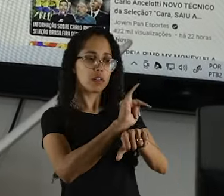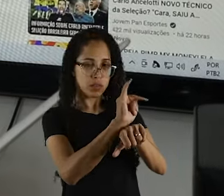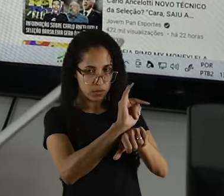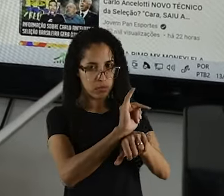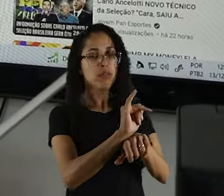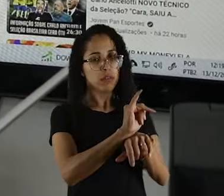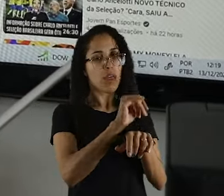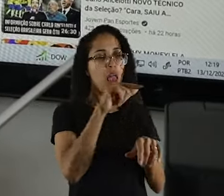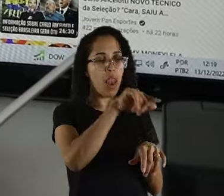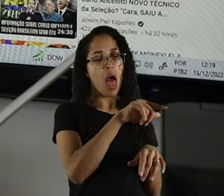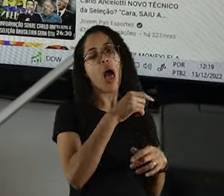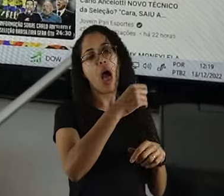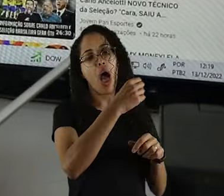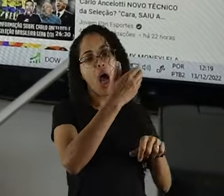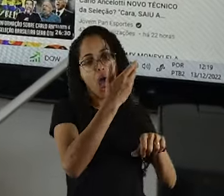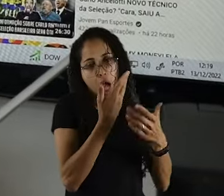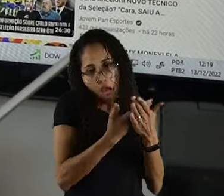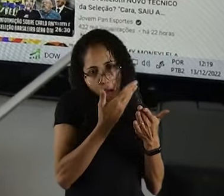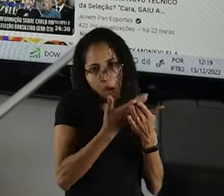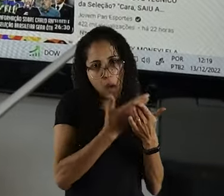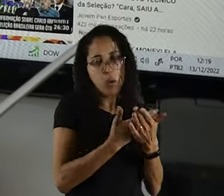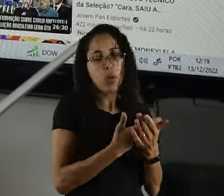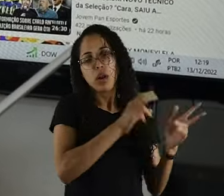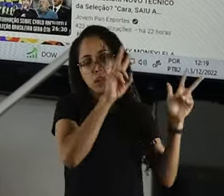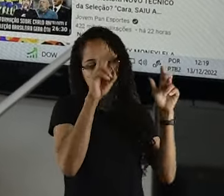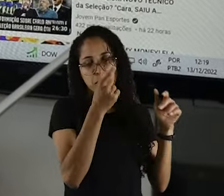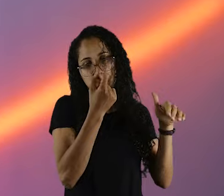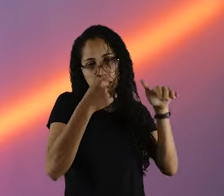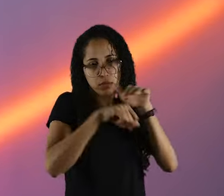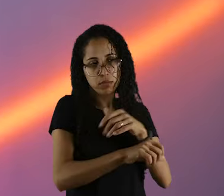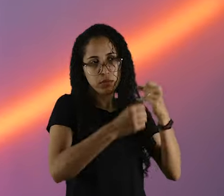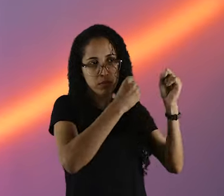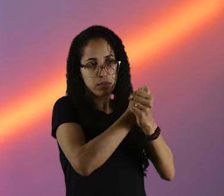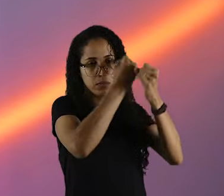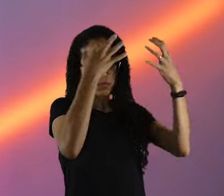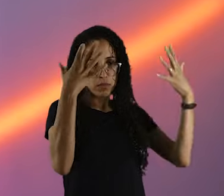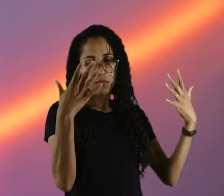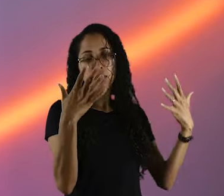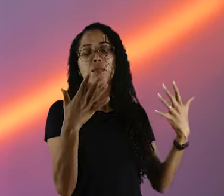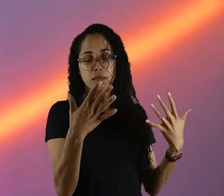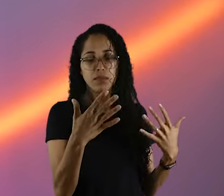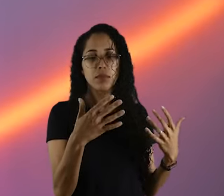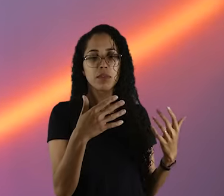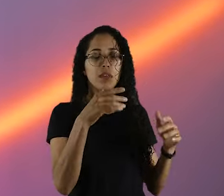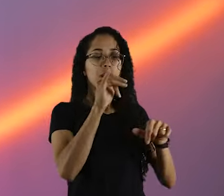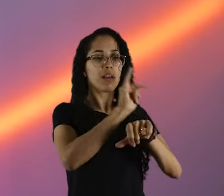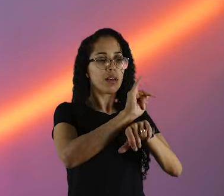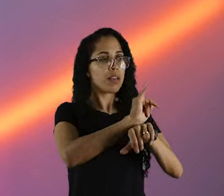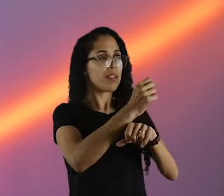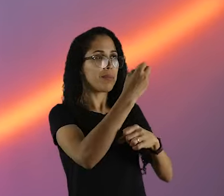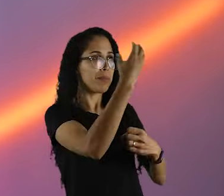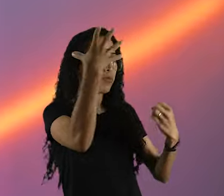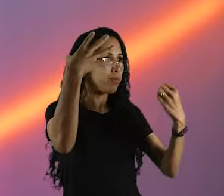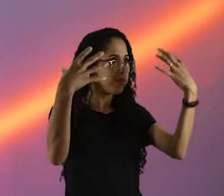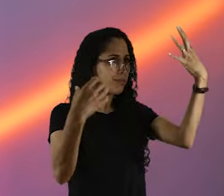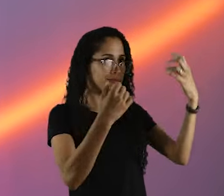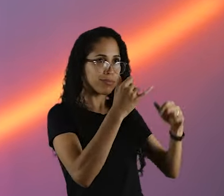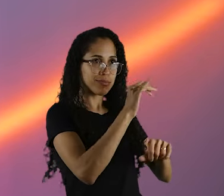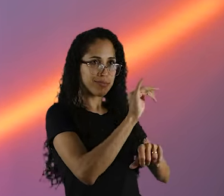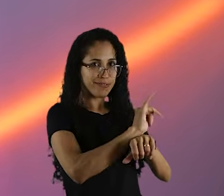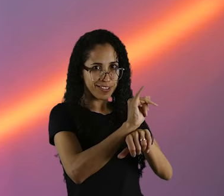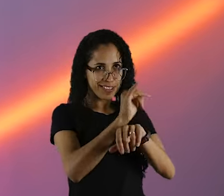YouTube, que aí já tem aula, né? As pessoas explicam. E a gente vai navegando no YouTube e os vídeos vão aparecendo lá,